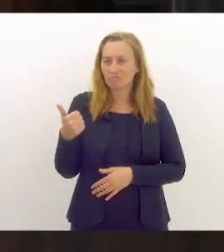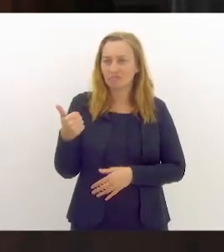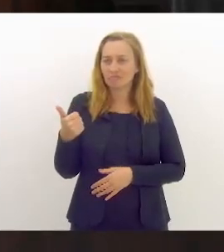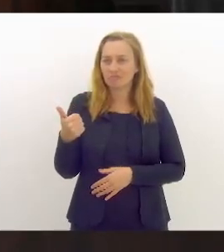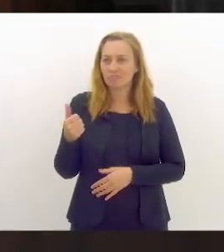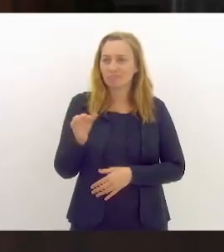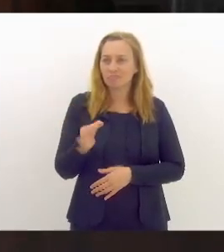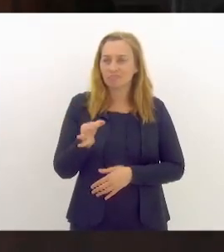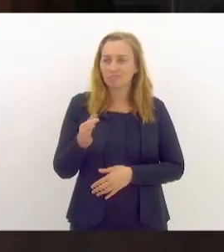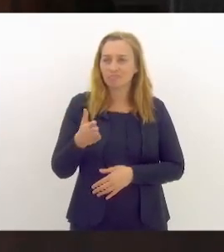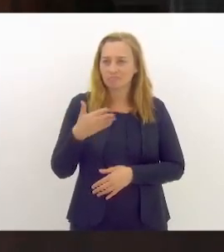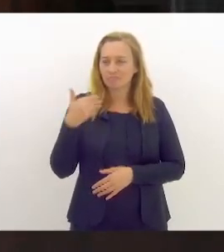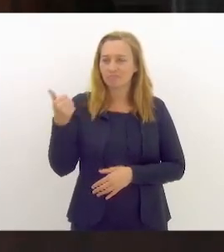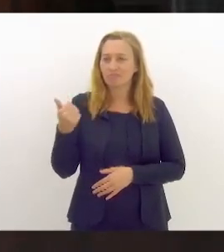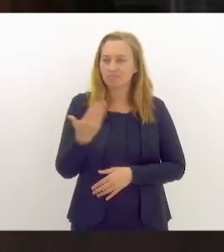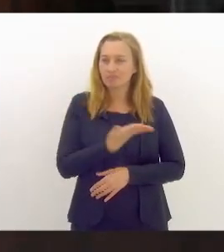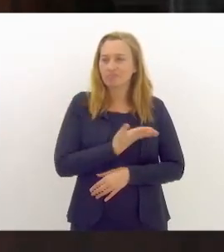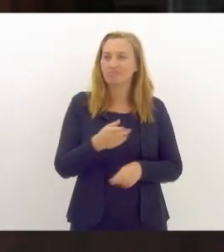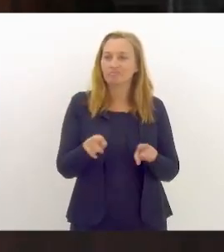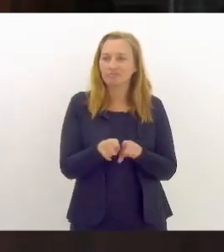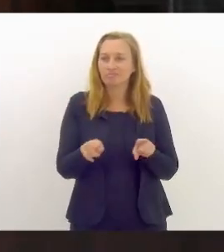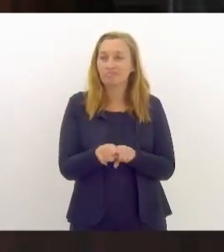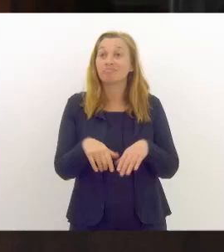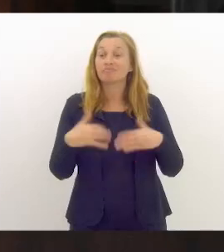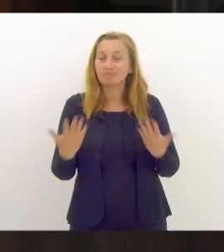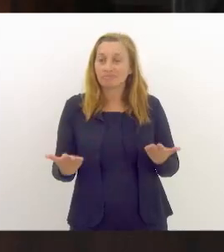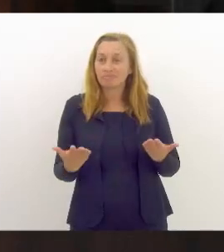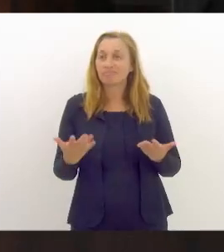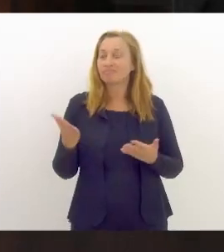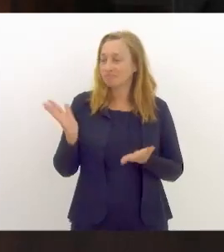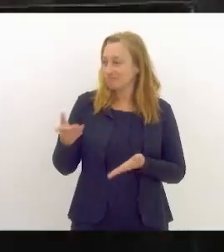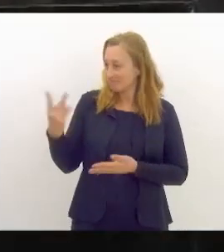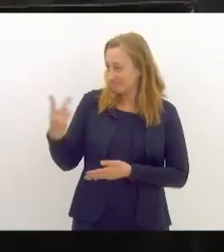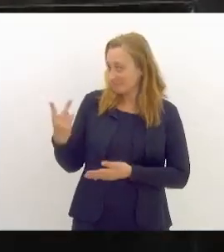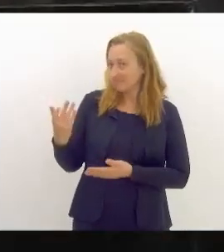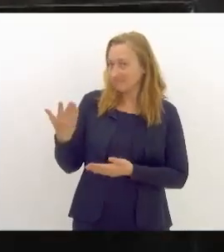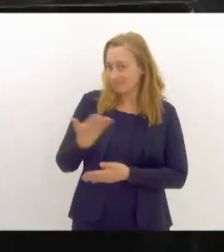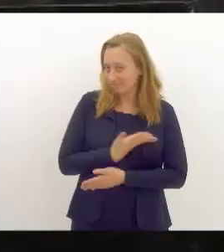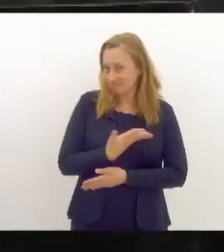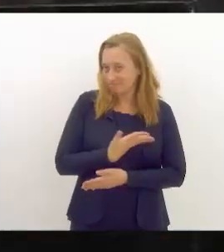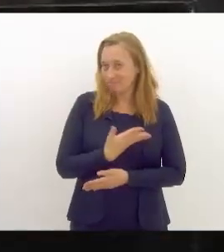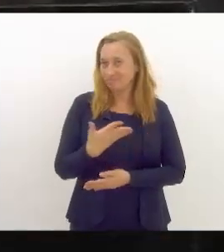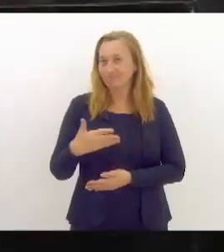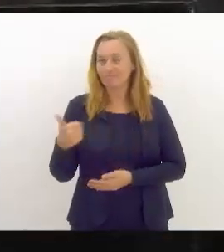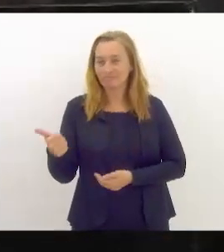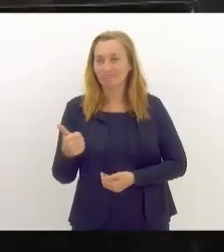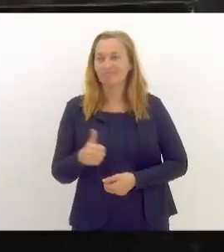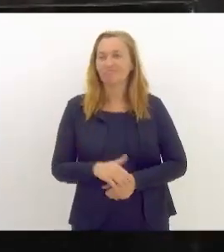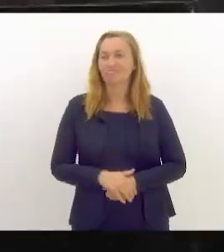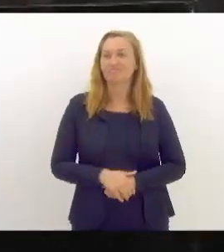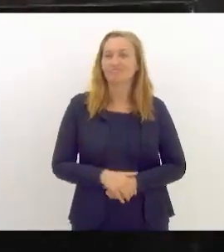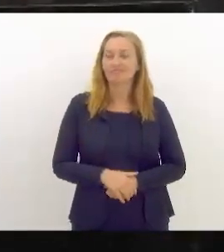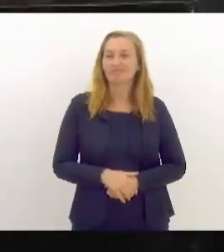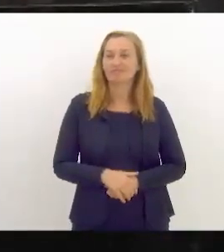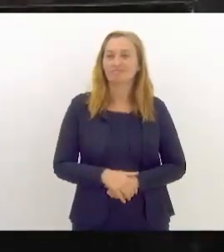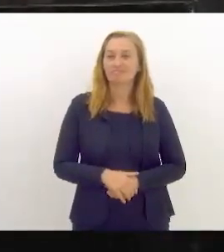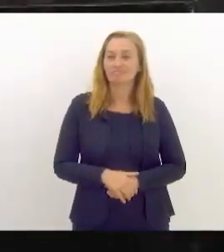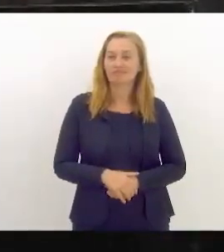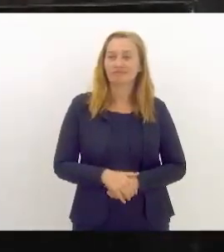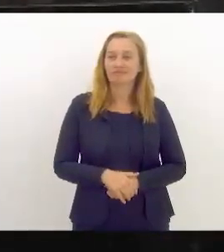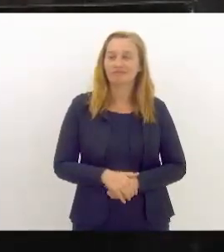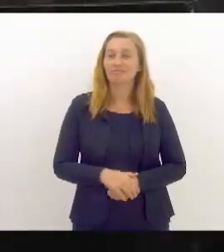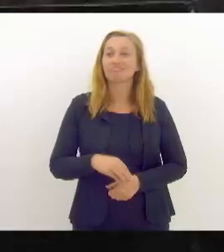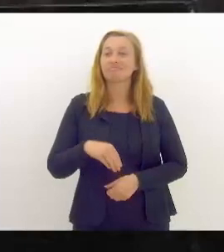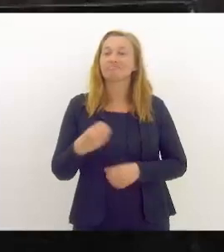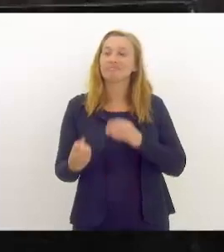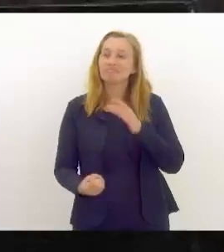do Fábio se torna meus melhores amigos também tá então a gente já pode se considerar melhores amigos os autores dessa